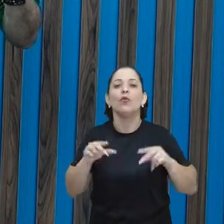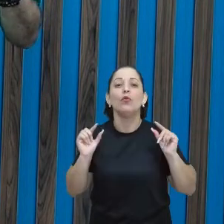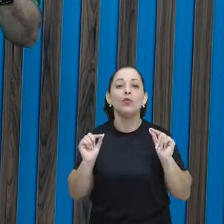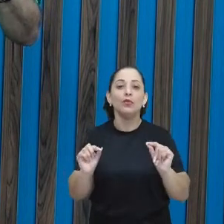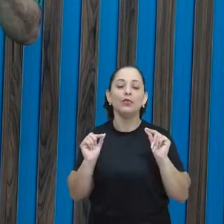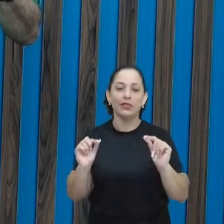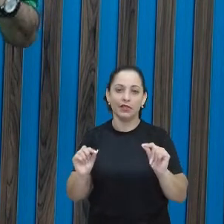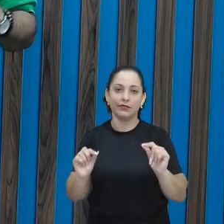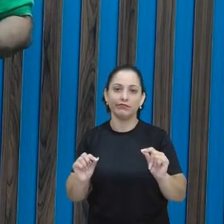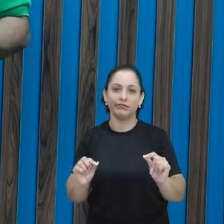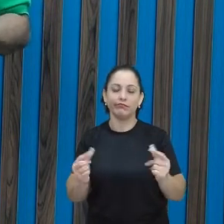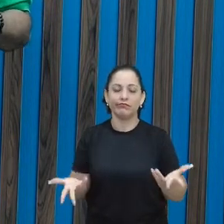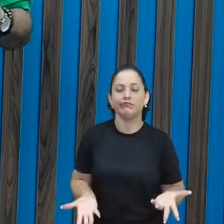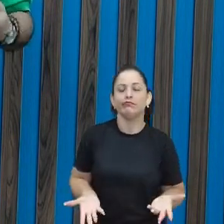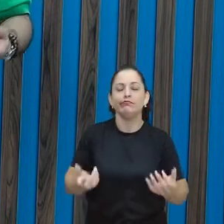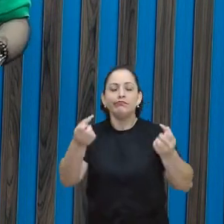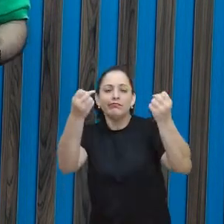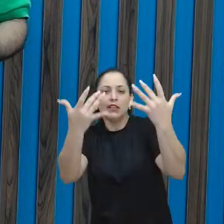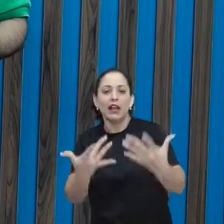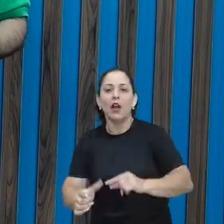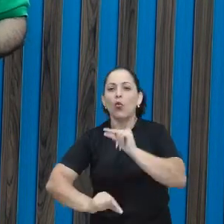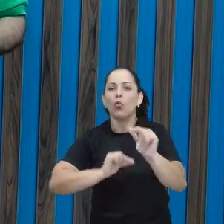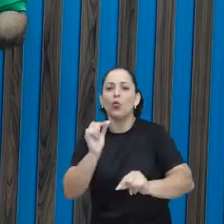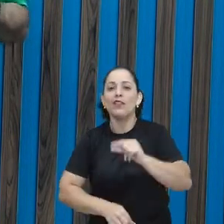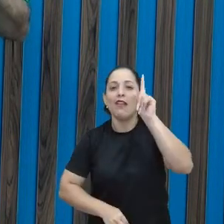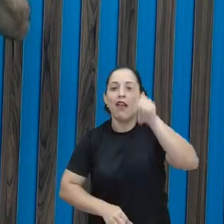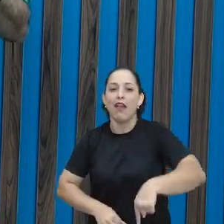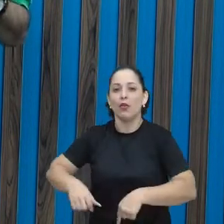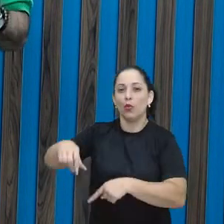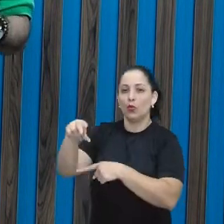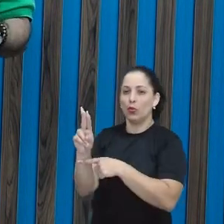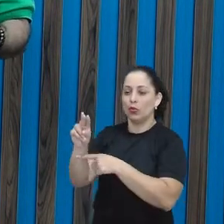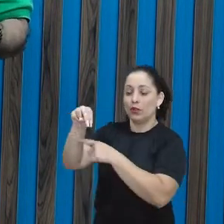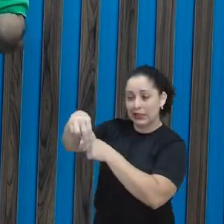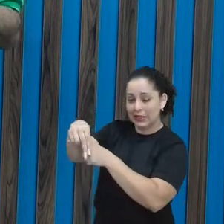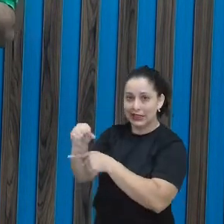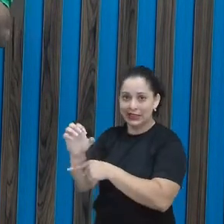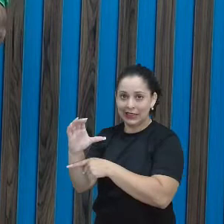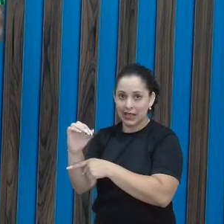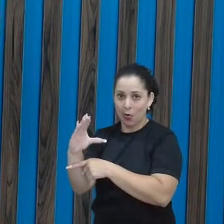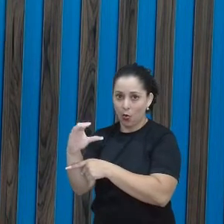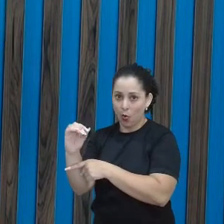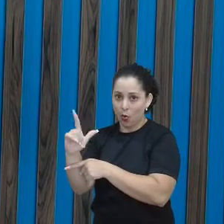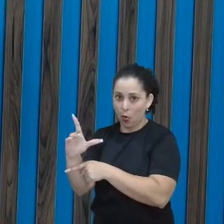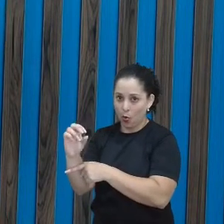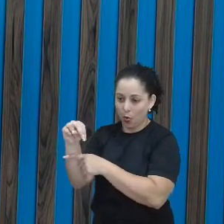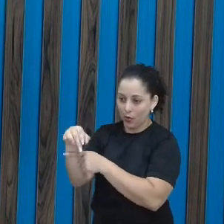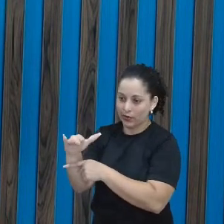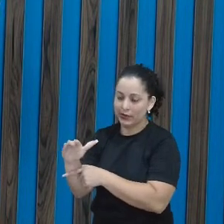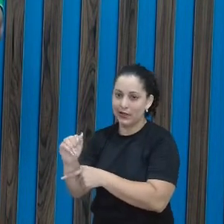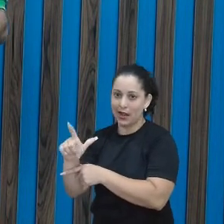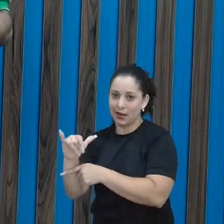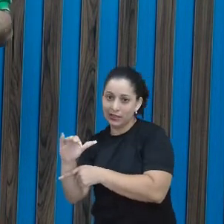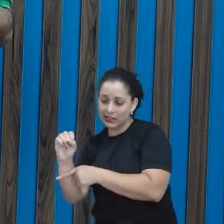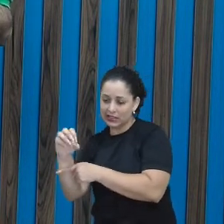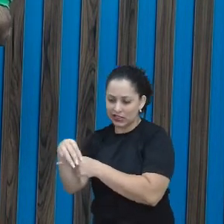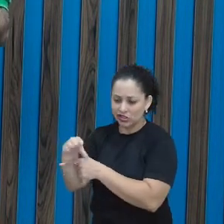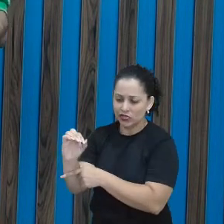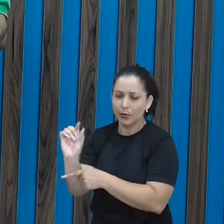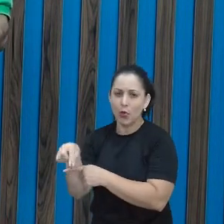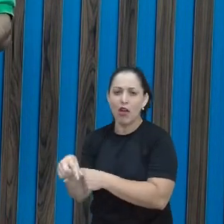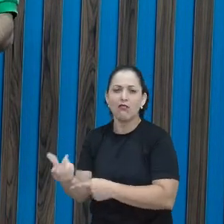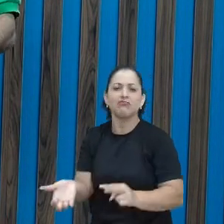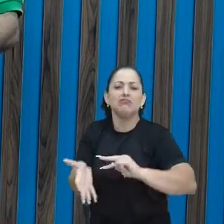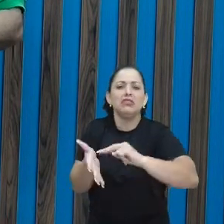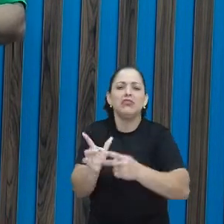sobre o que seria o neocolonialismo. Veja, a gente falou, né, que a expressão neo, ela significa